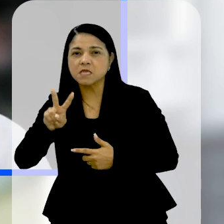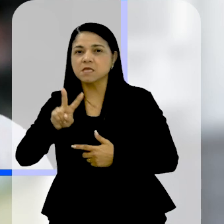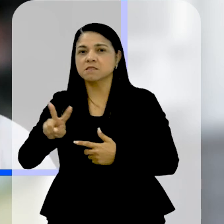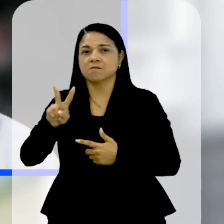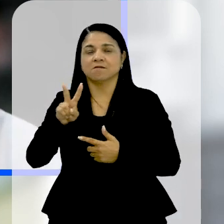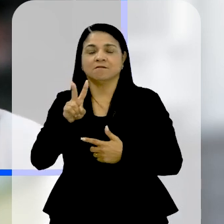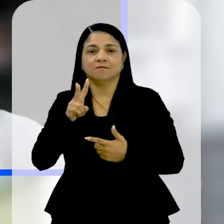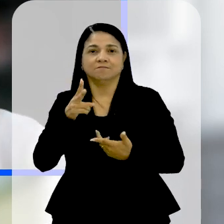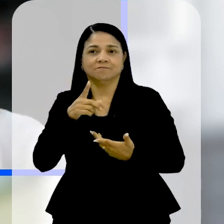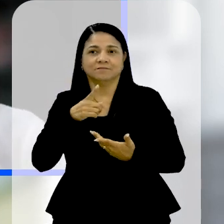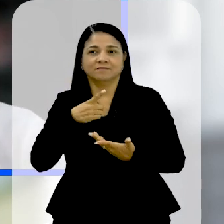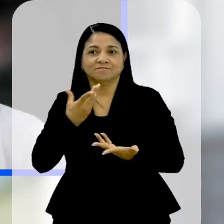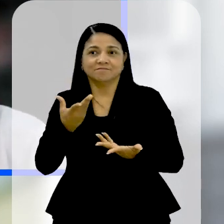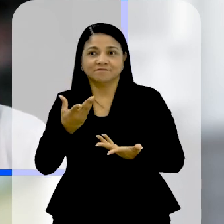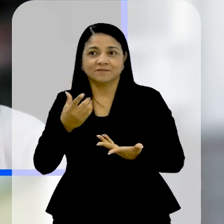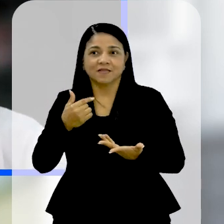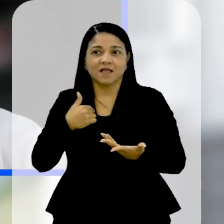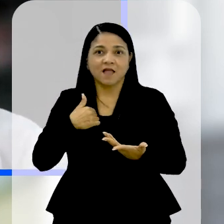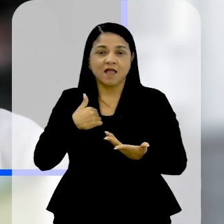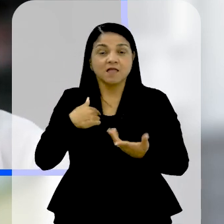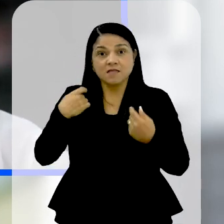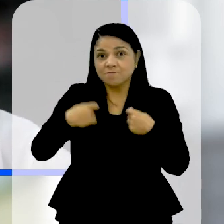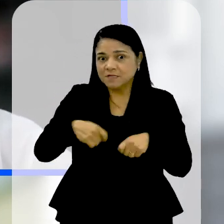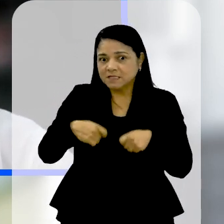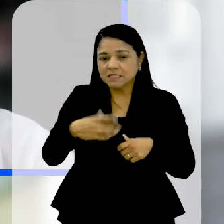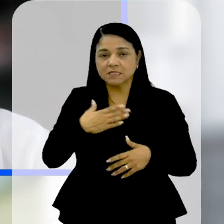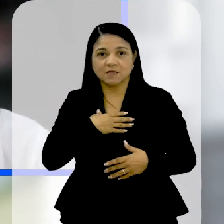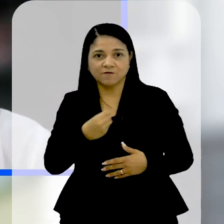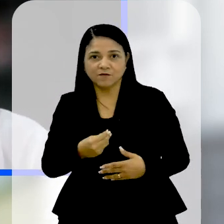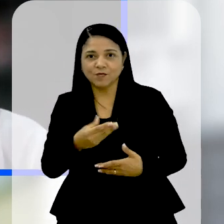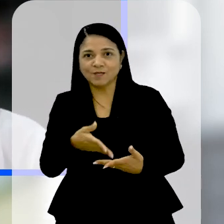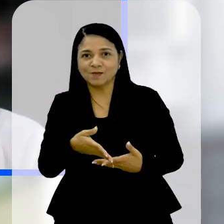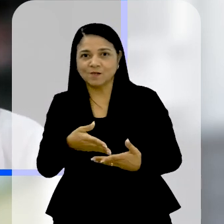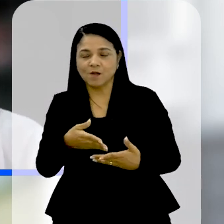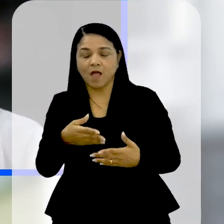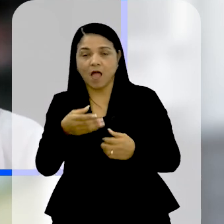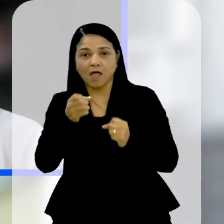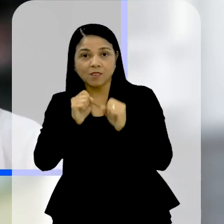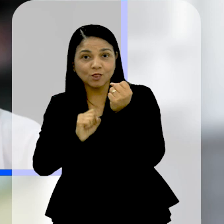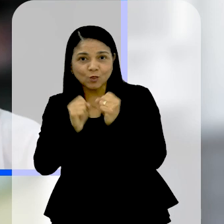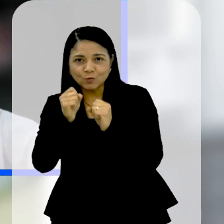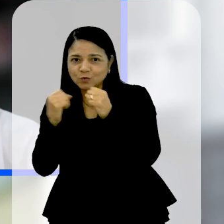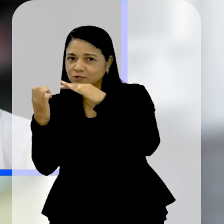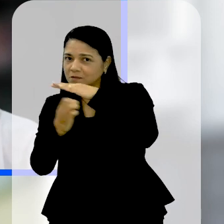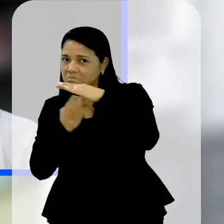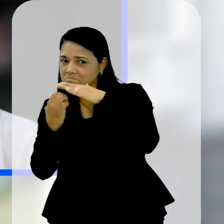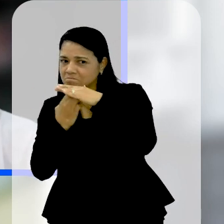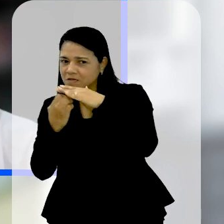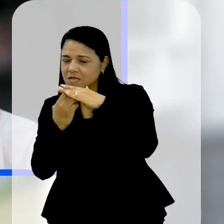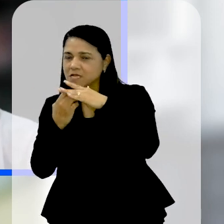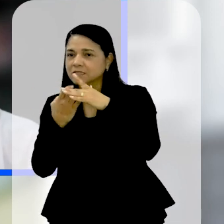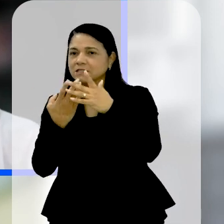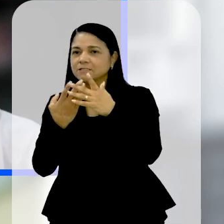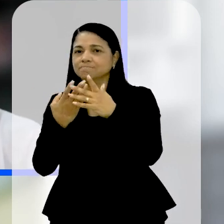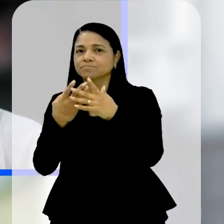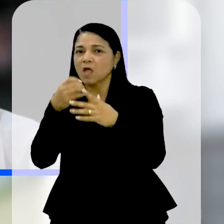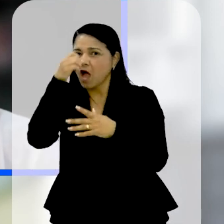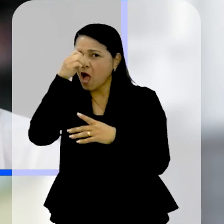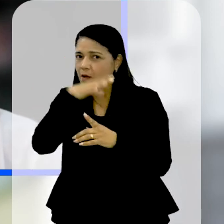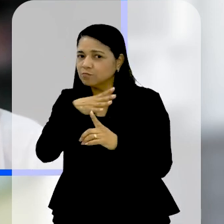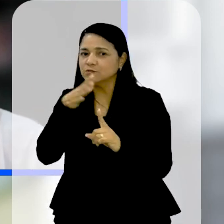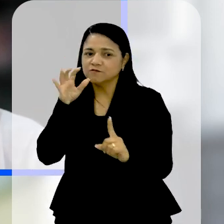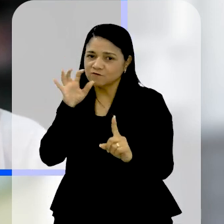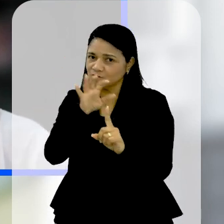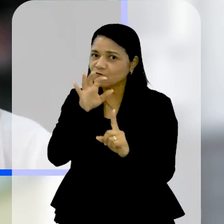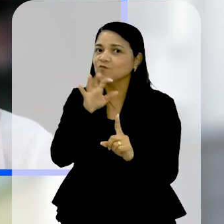muitas vitaminas e sai que isso aqui precisa. Então, a indústria, por meio de marketing muitas vezes